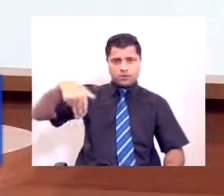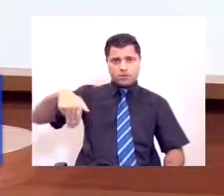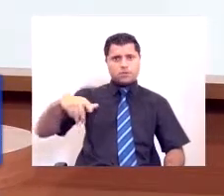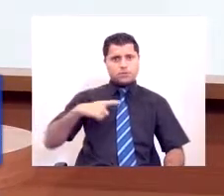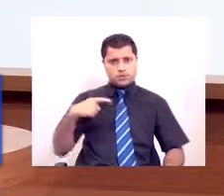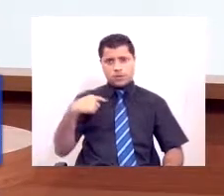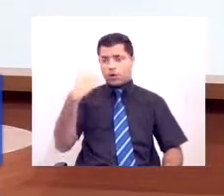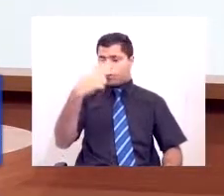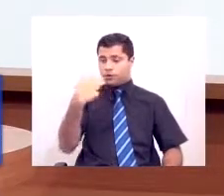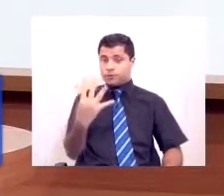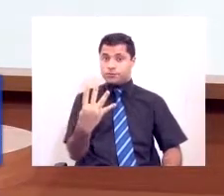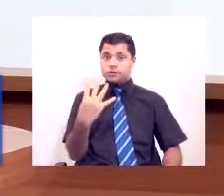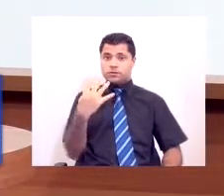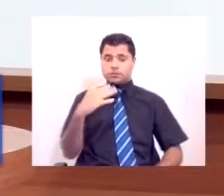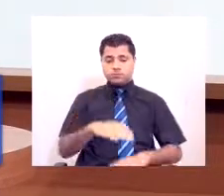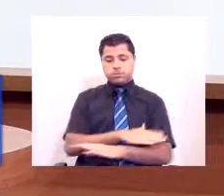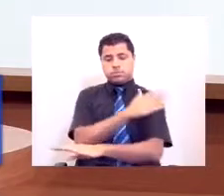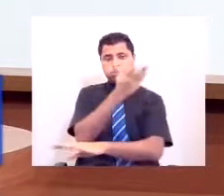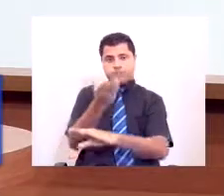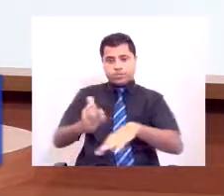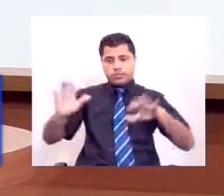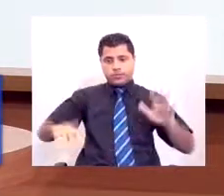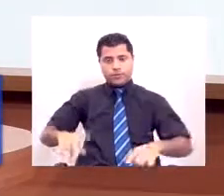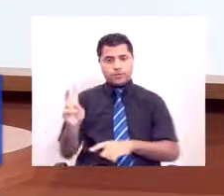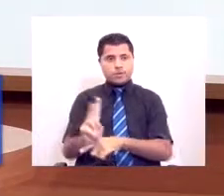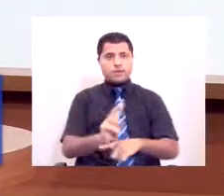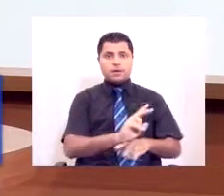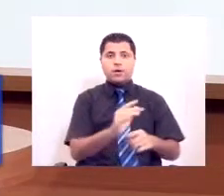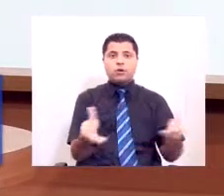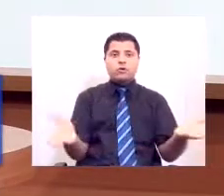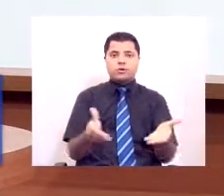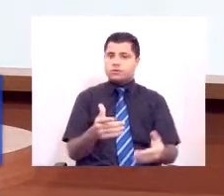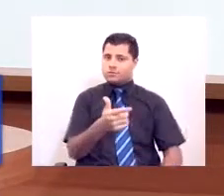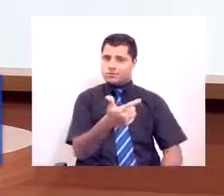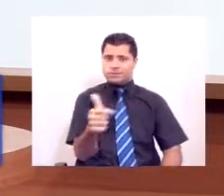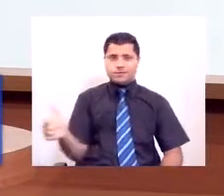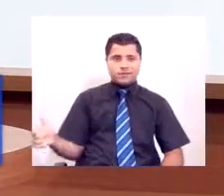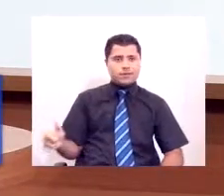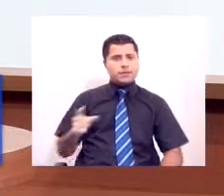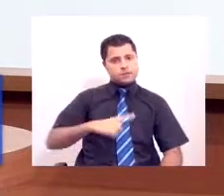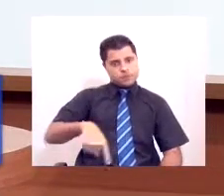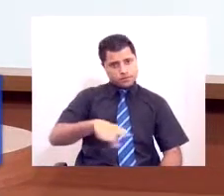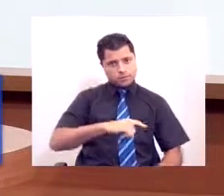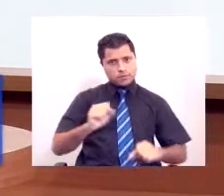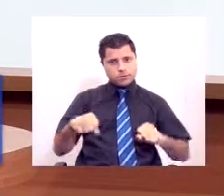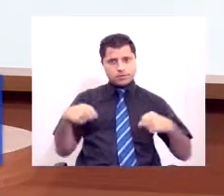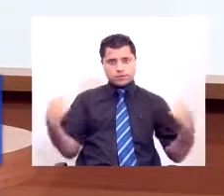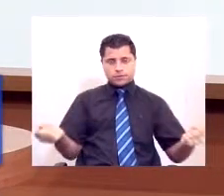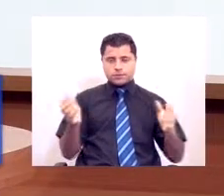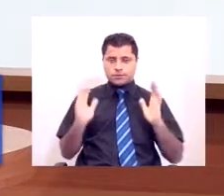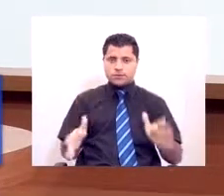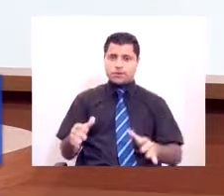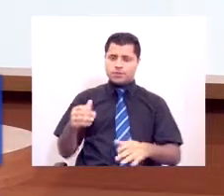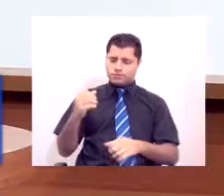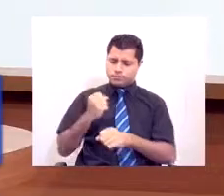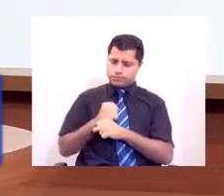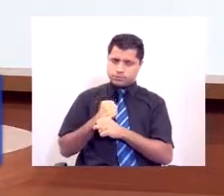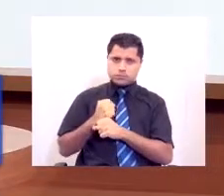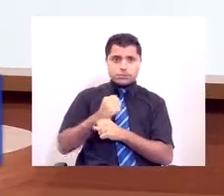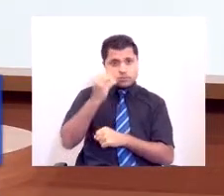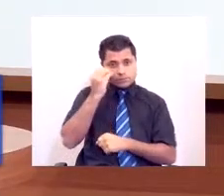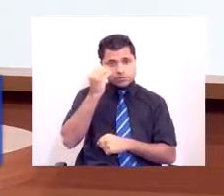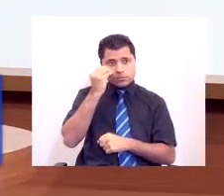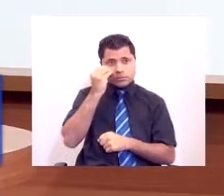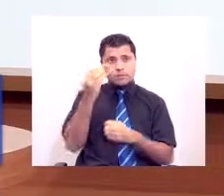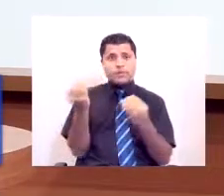ar. Hoje em dia não temos mais. Nós estamos lutando há um bom tempo para